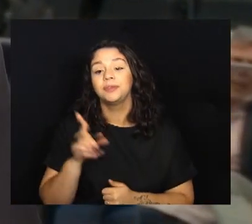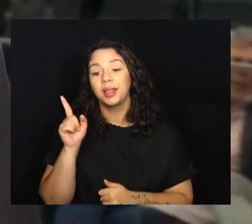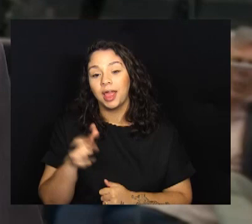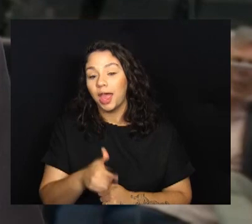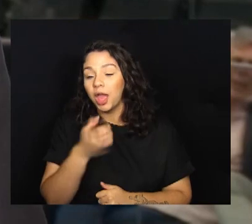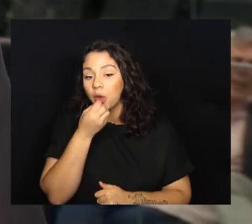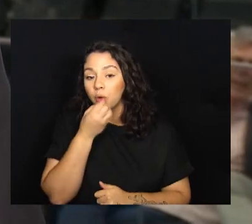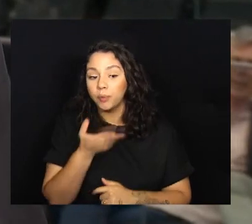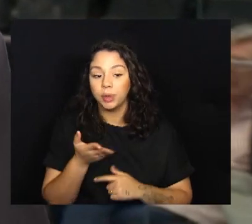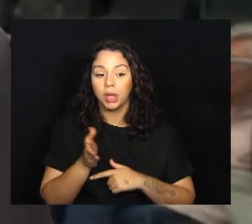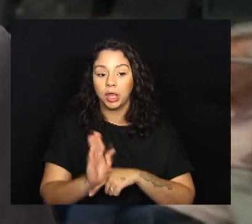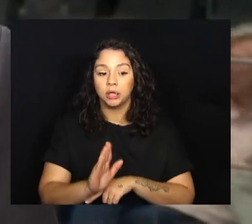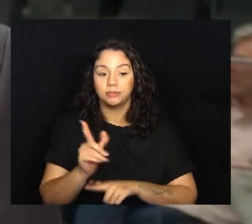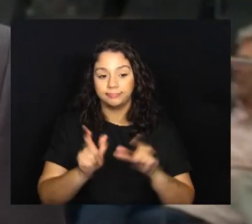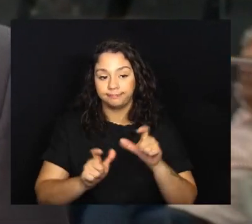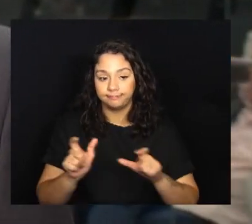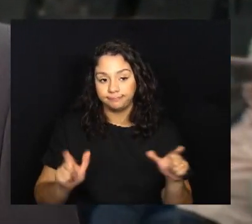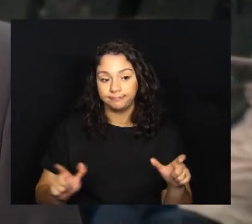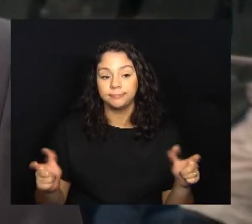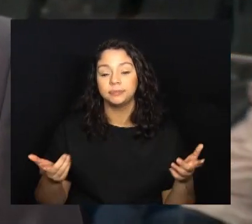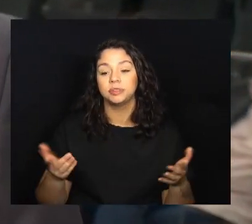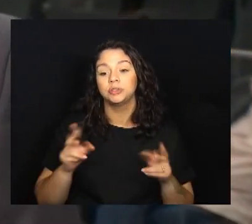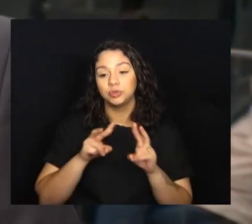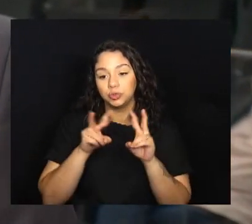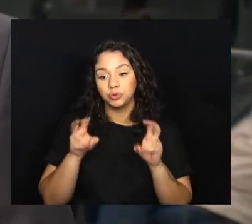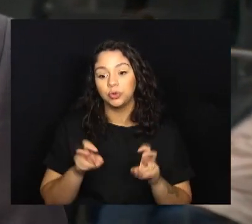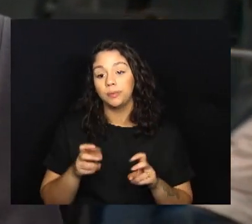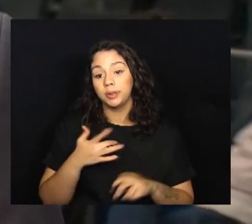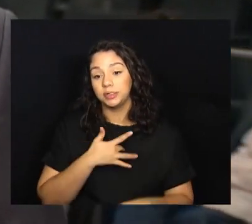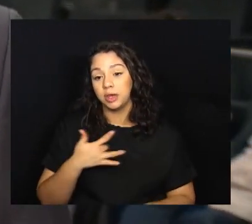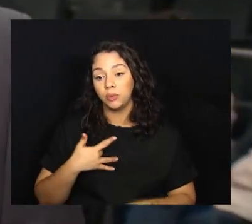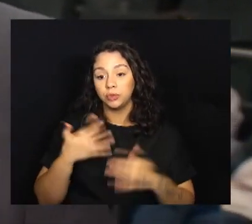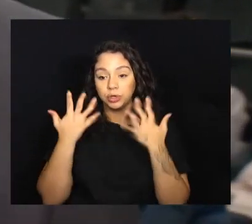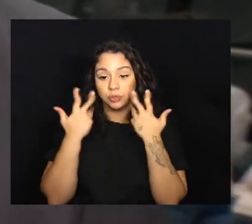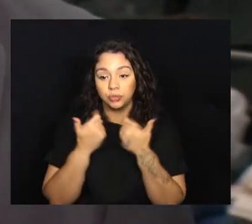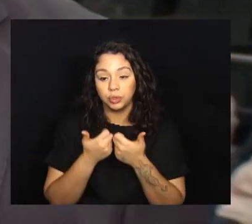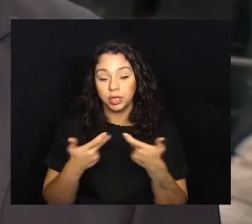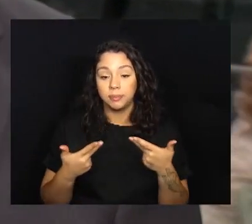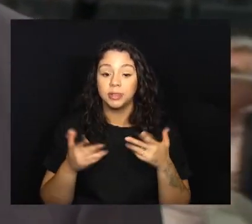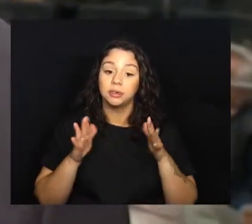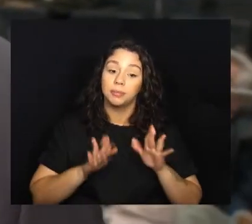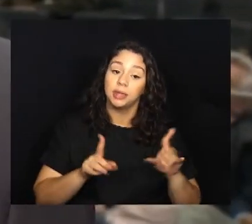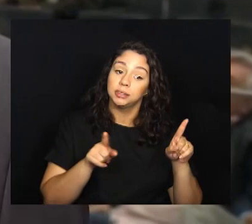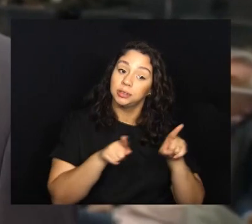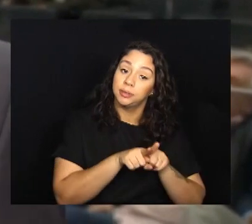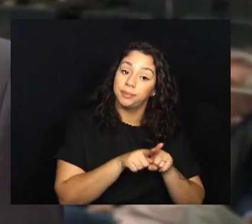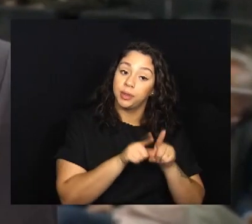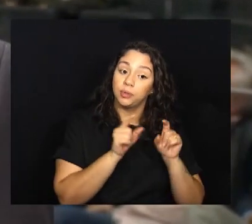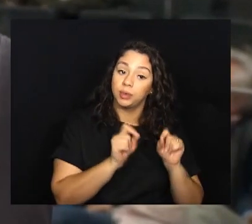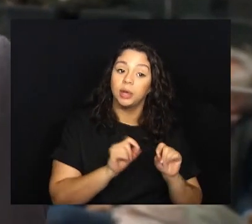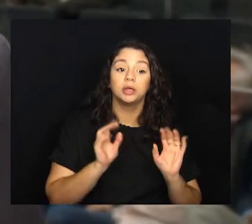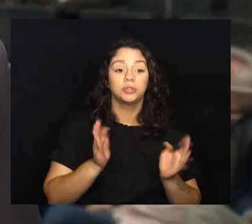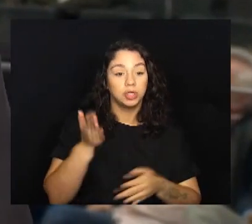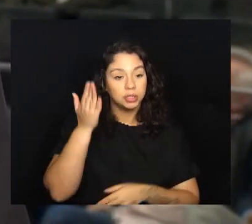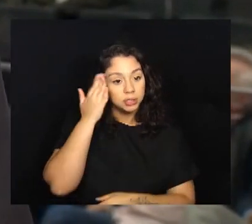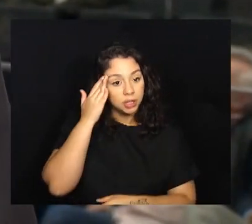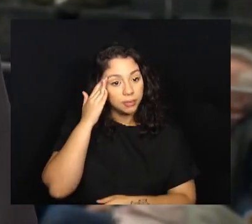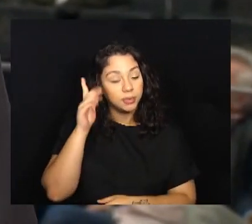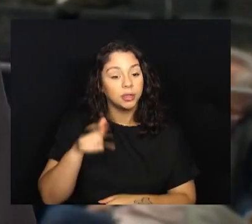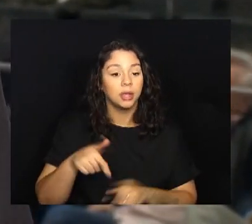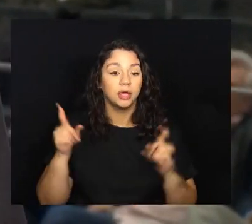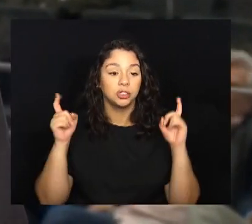muito importante para a questão da saúde dos animais, mas ao mesmo tempo a gente também sabe a dificuldade de